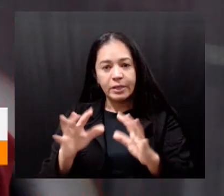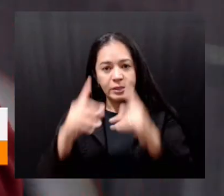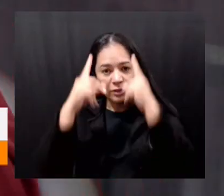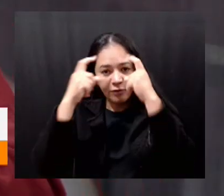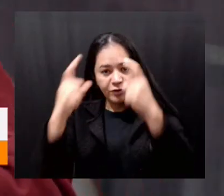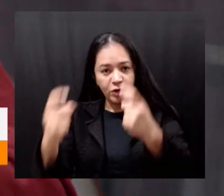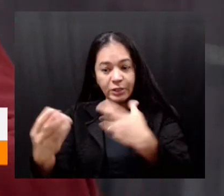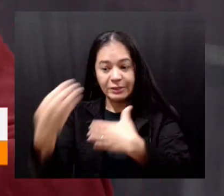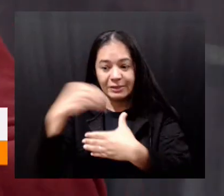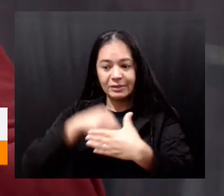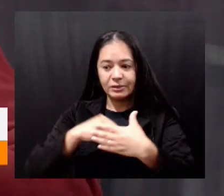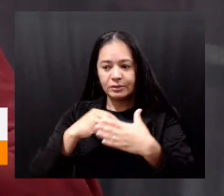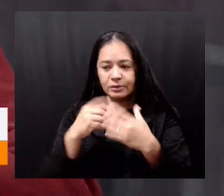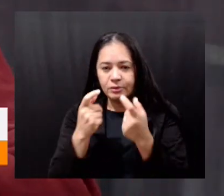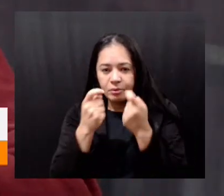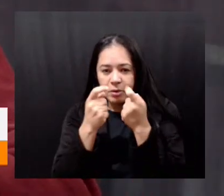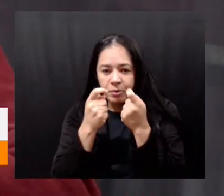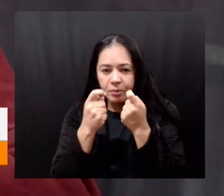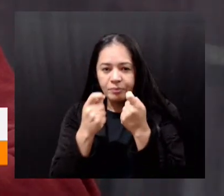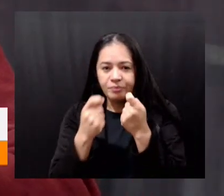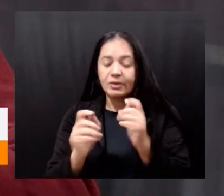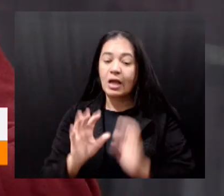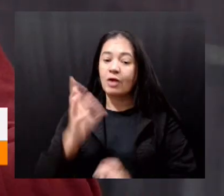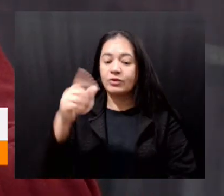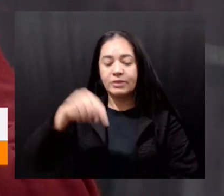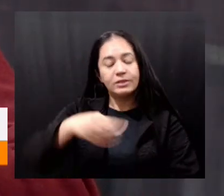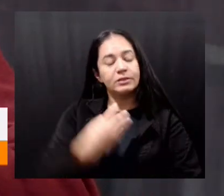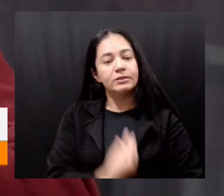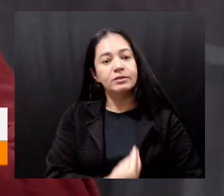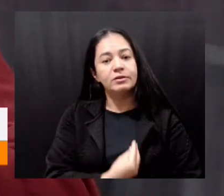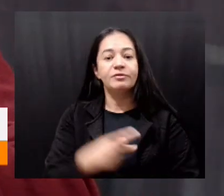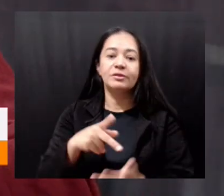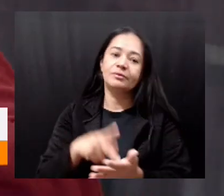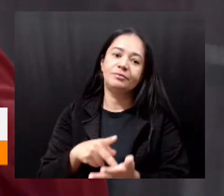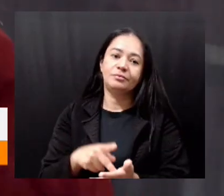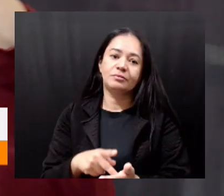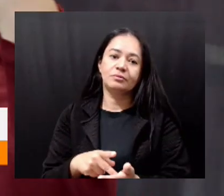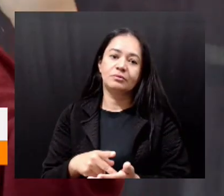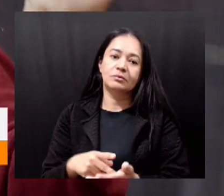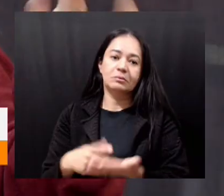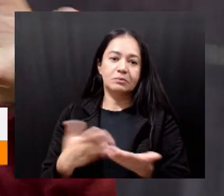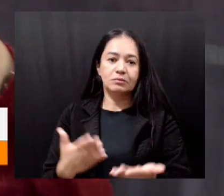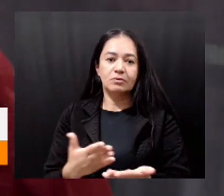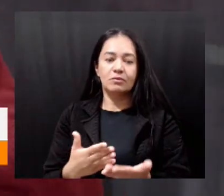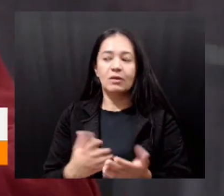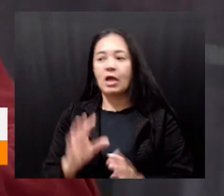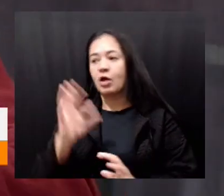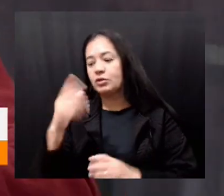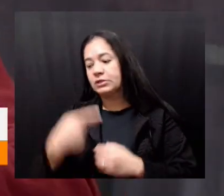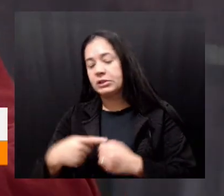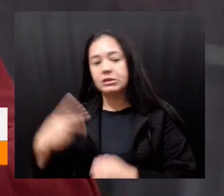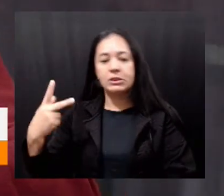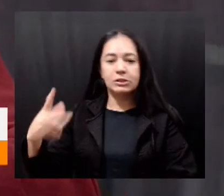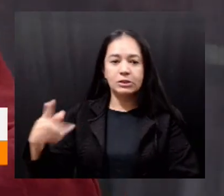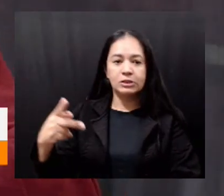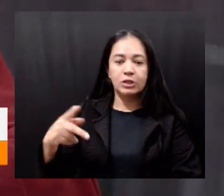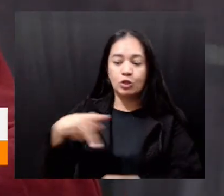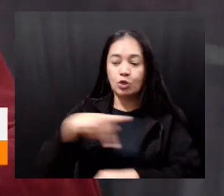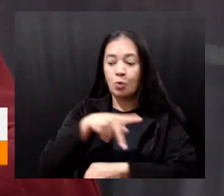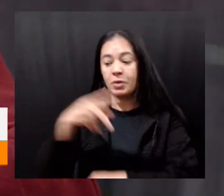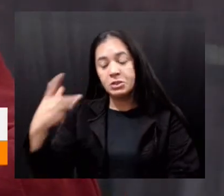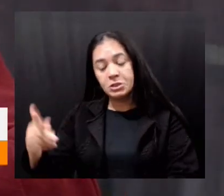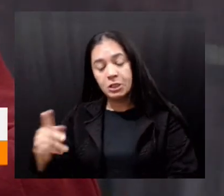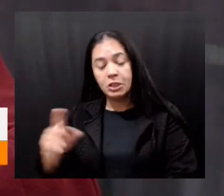repente está acontecendo aqui na vida real, né? Está acontecendo na cidade que ele mora, está acontecendo no país que ele mora, está acontecendo